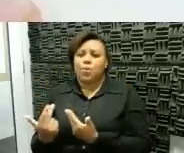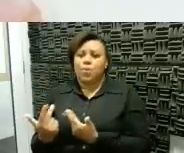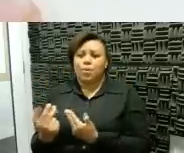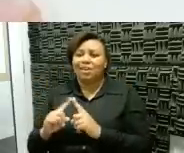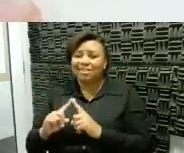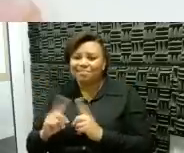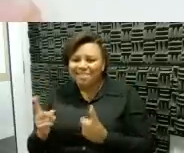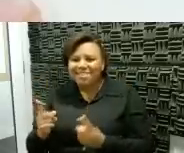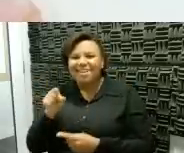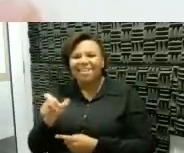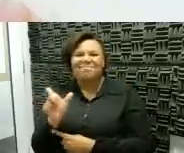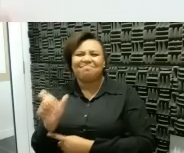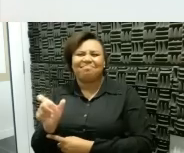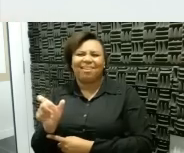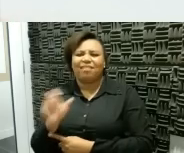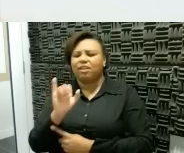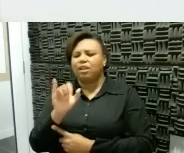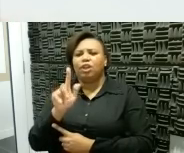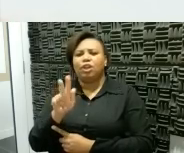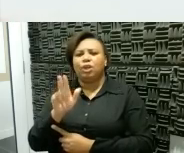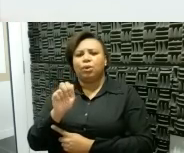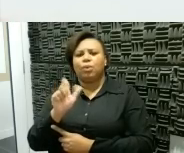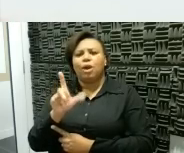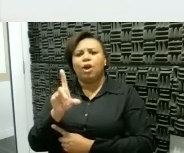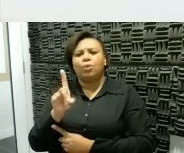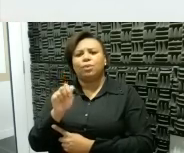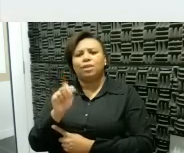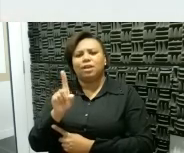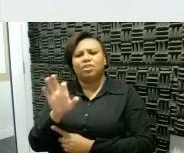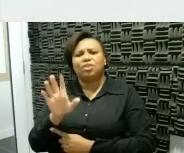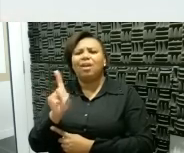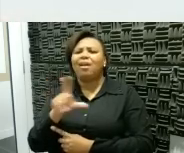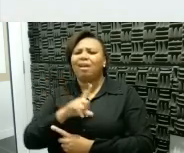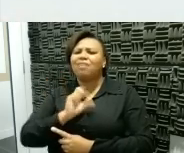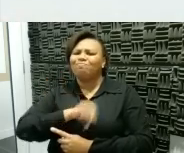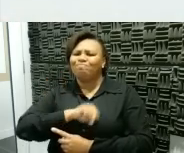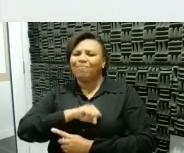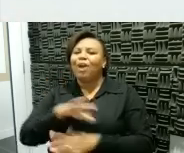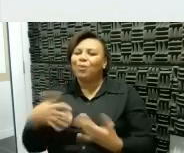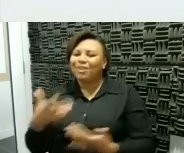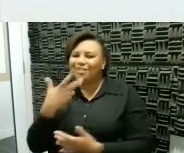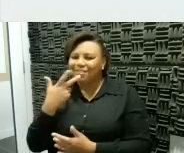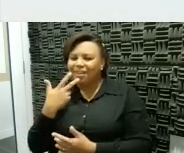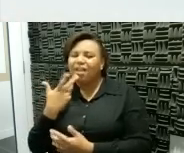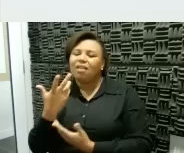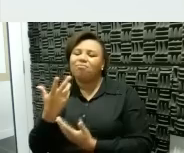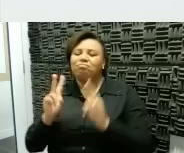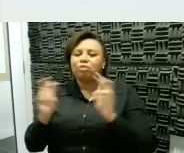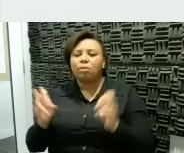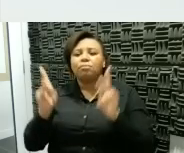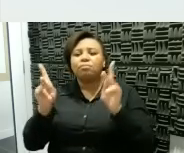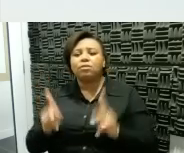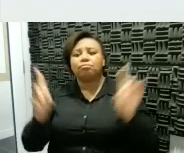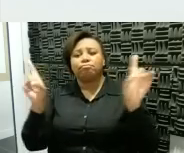meio meio eh Traiçoeira aqui para quando a gente fala em em em pessoas com deficiência né quando a gente fala em em